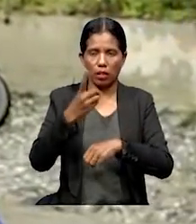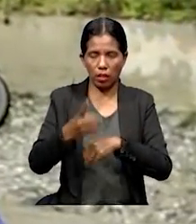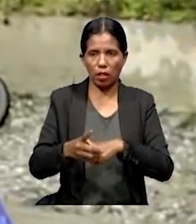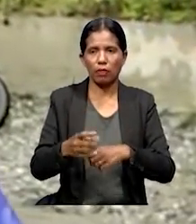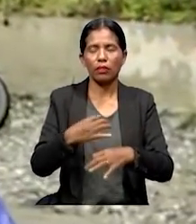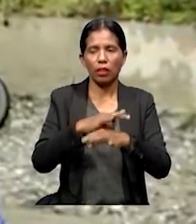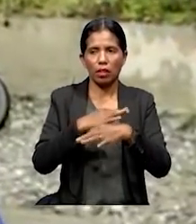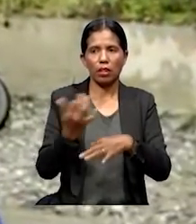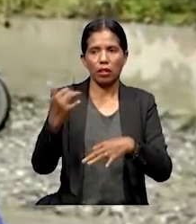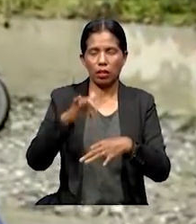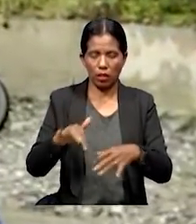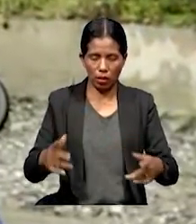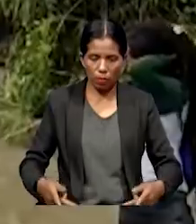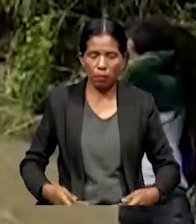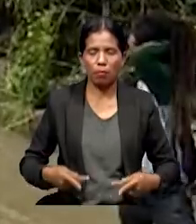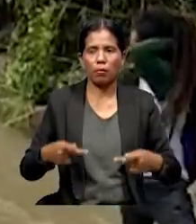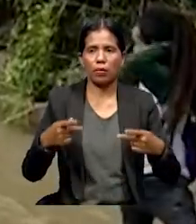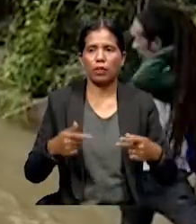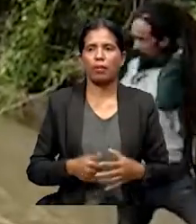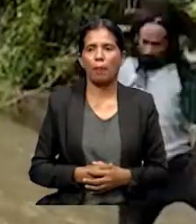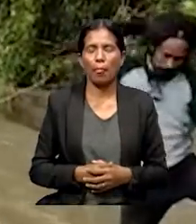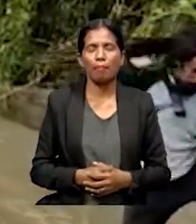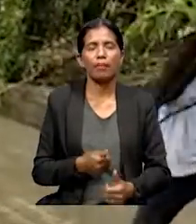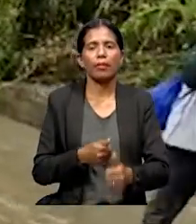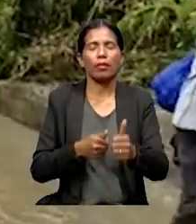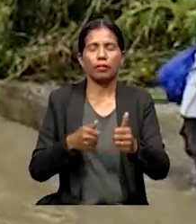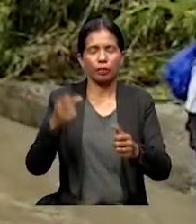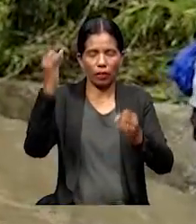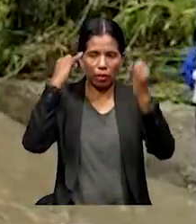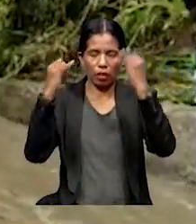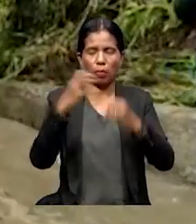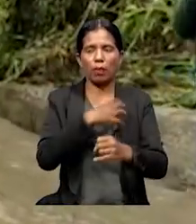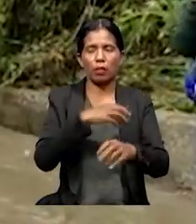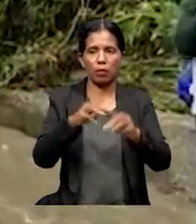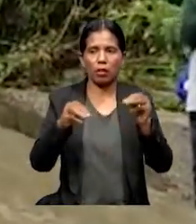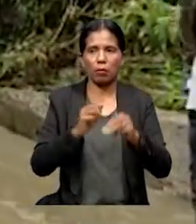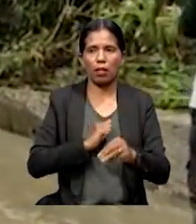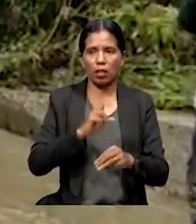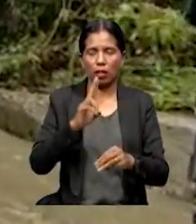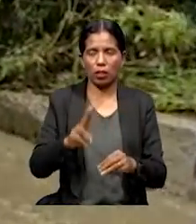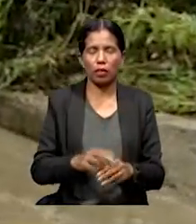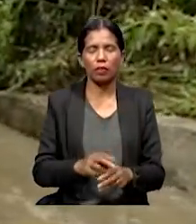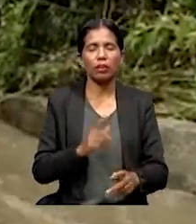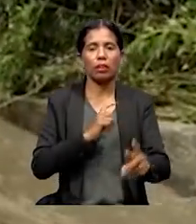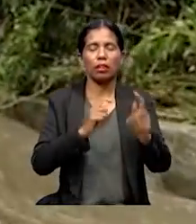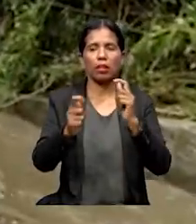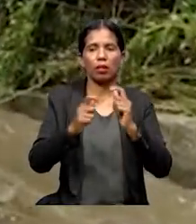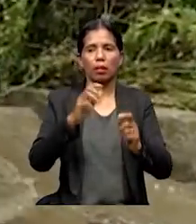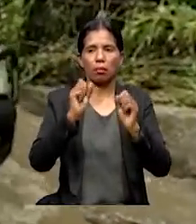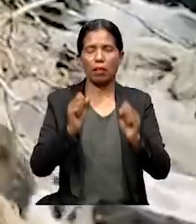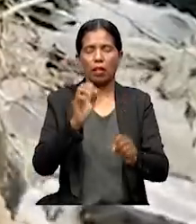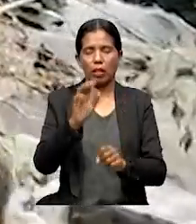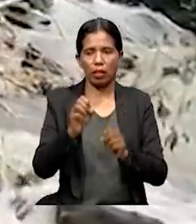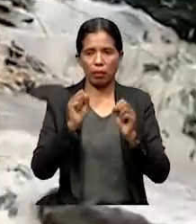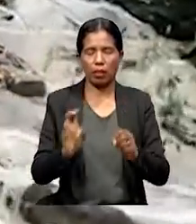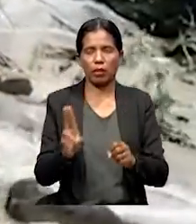hadias povo nem moris. Tur informasi husi komando pentel munisipal leu ia kuarta ne transporte komunidade bele halaona movimento